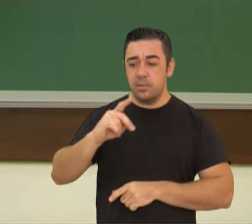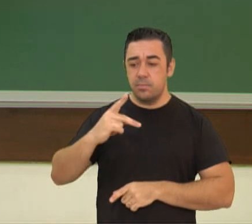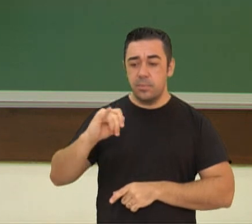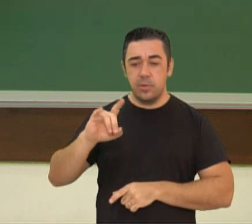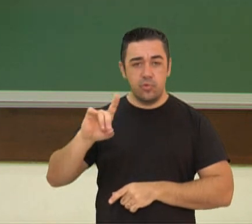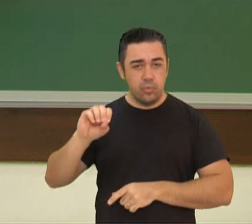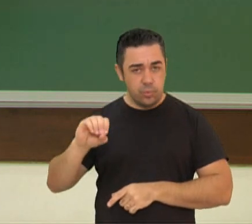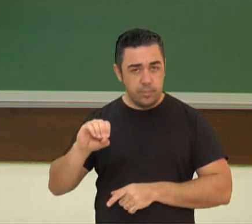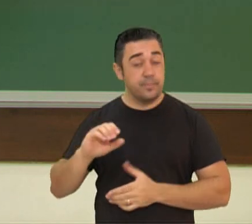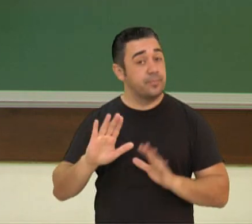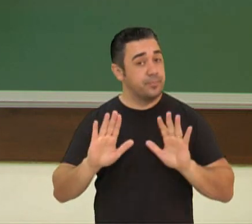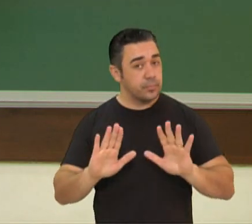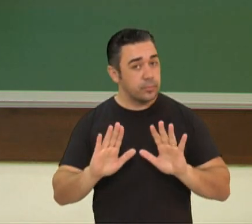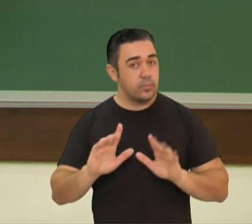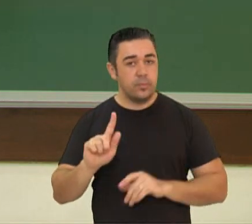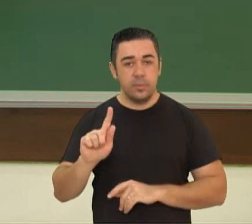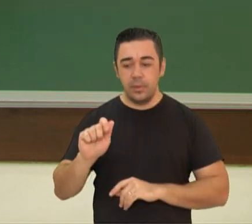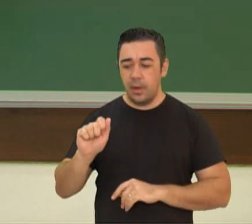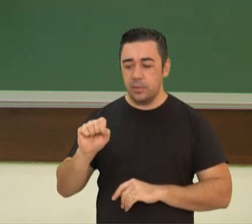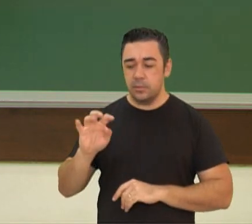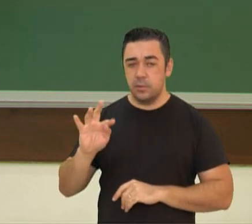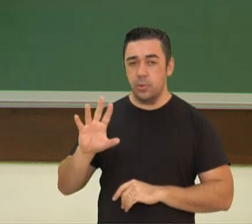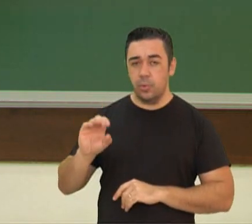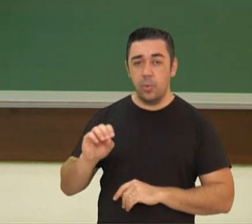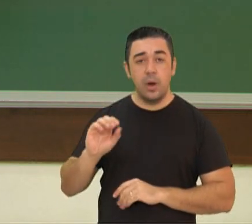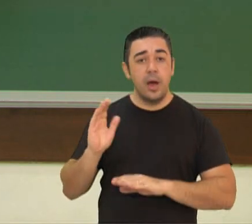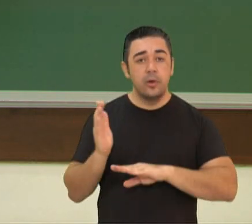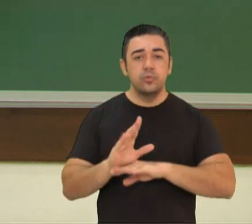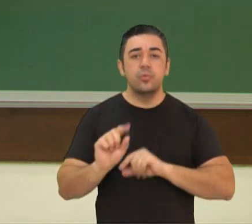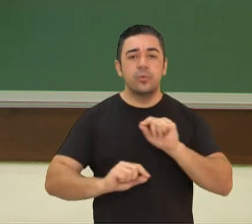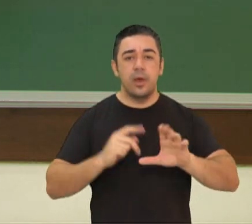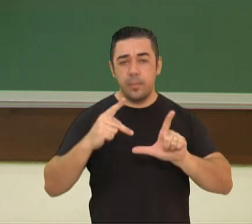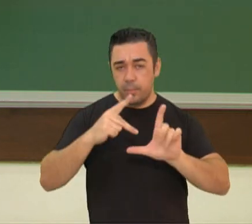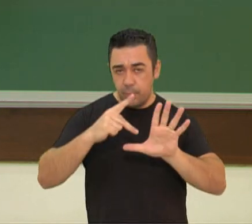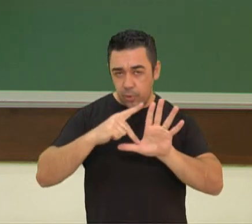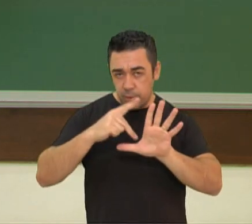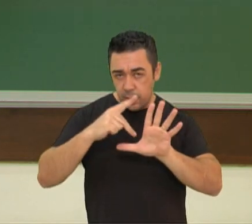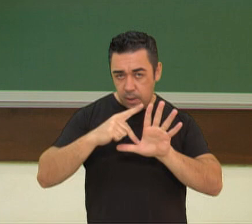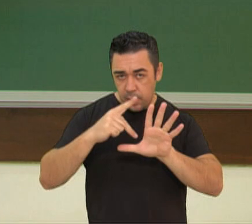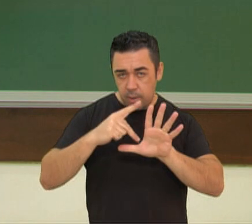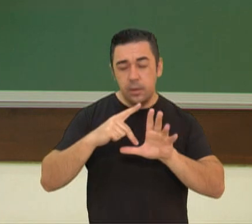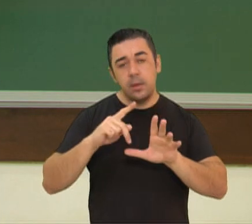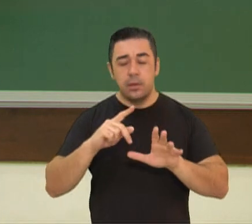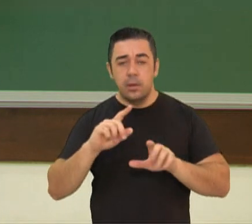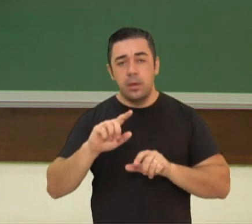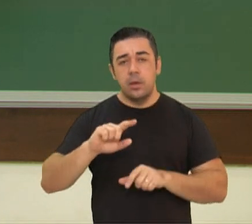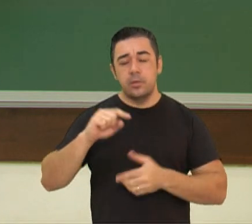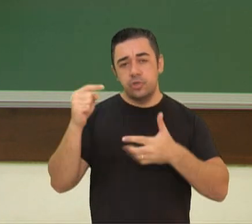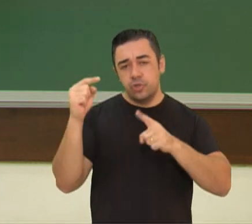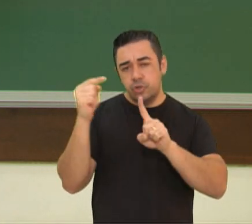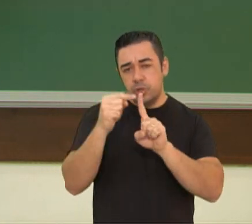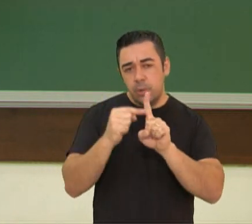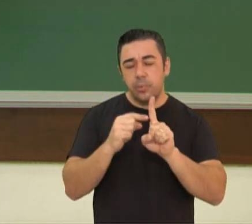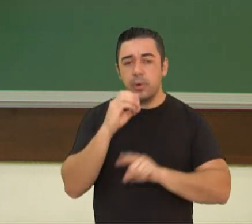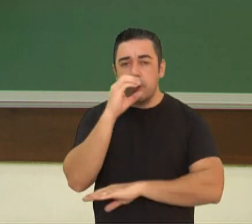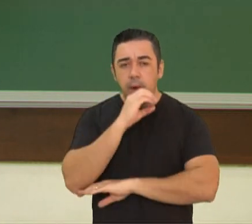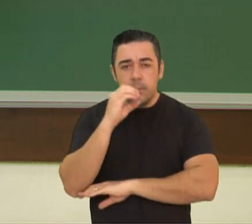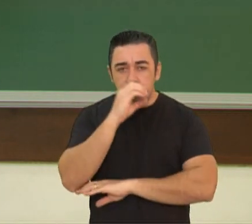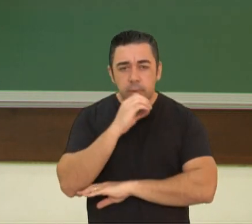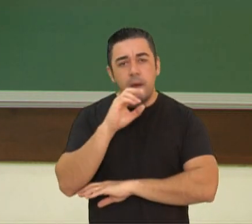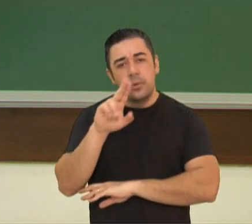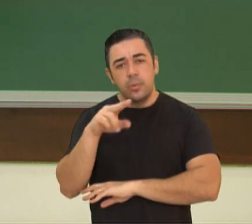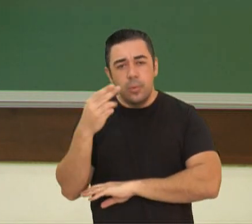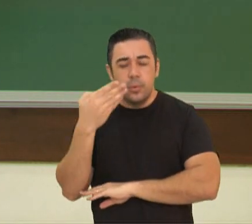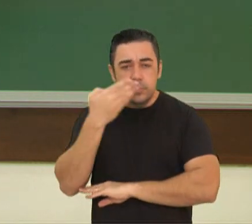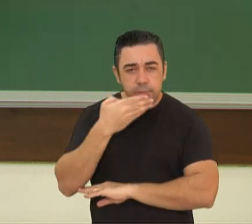agir principalmente nas proteínas, em alguns tipos de açúcares, né, carboidratos, e também em proteínas e